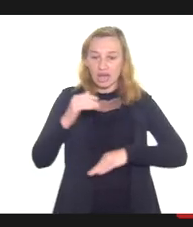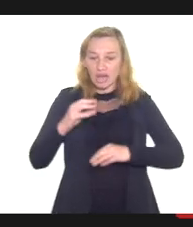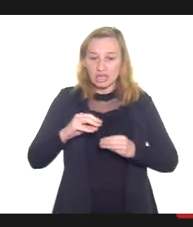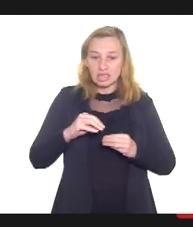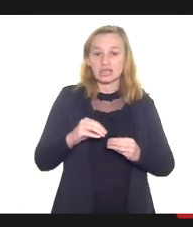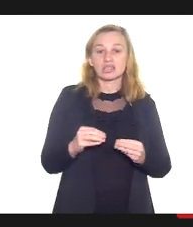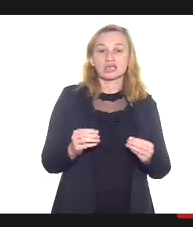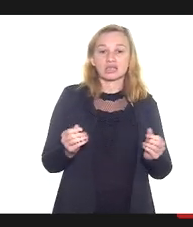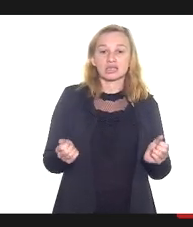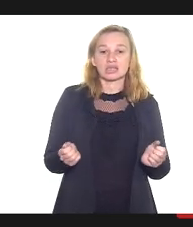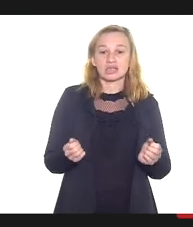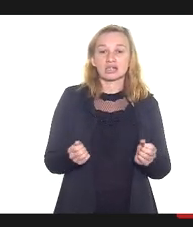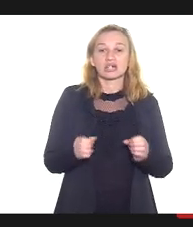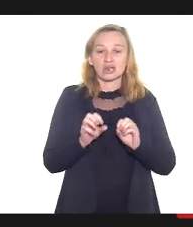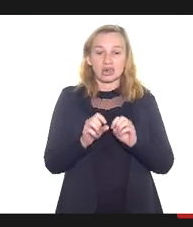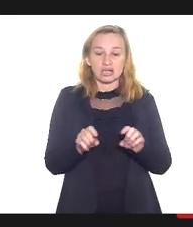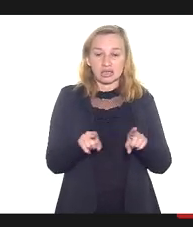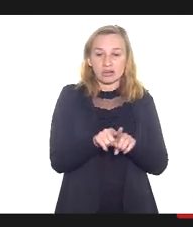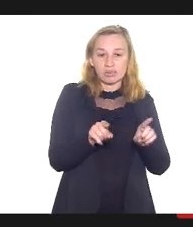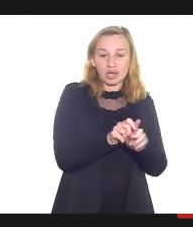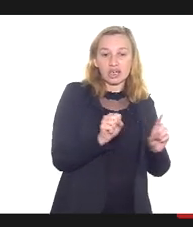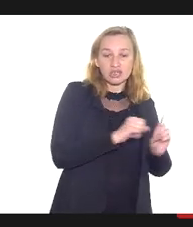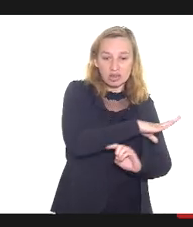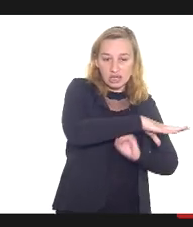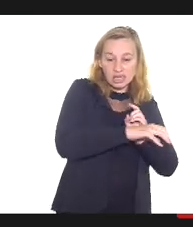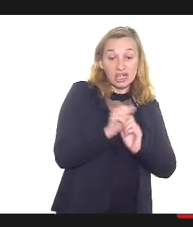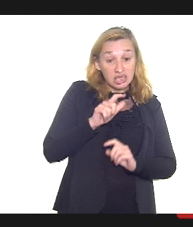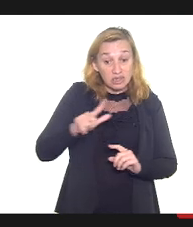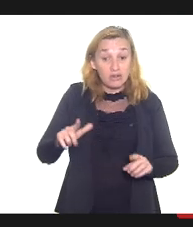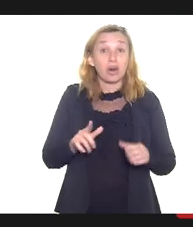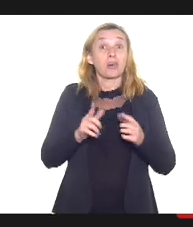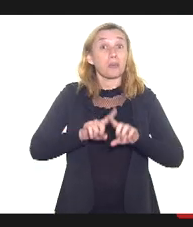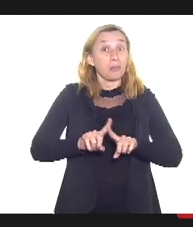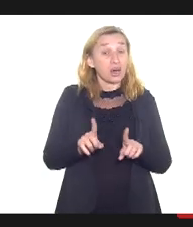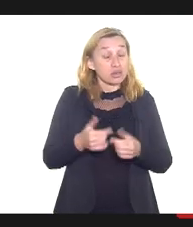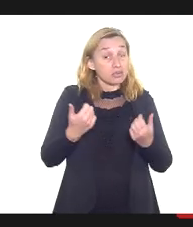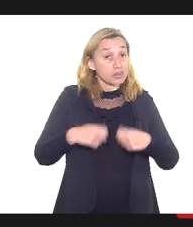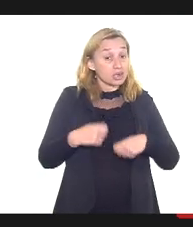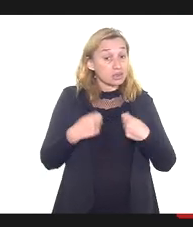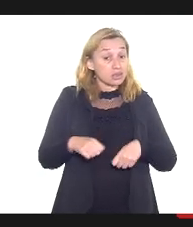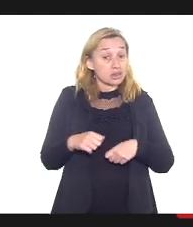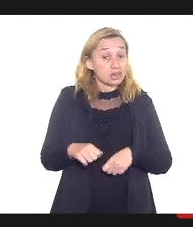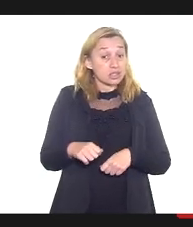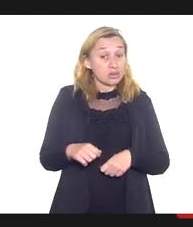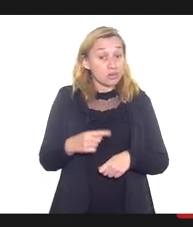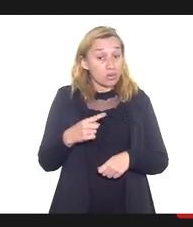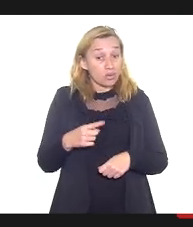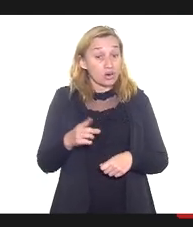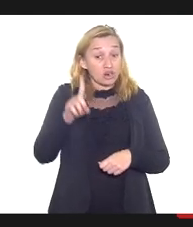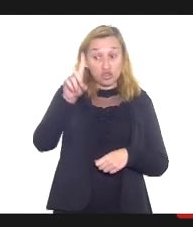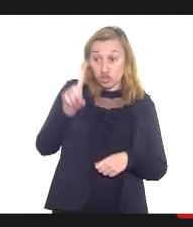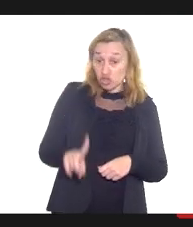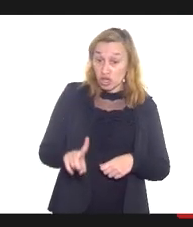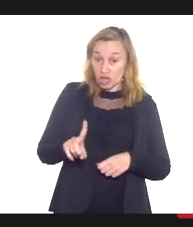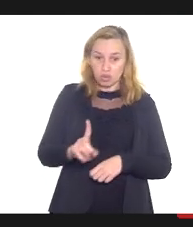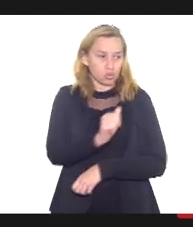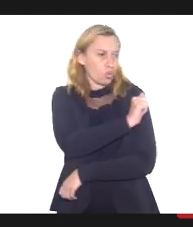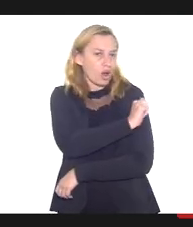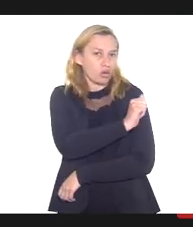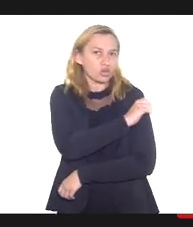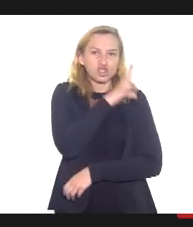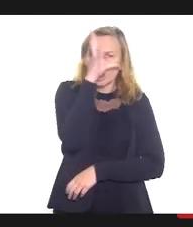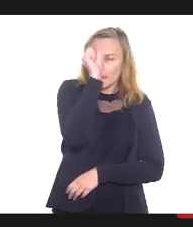como com a sociedade civil. Tá? É preciso assegurar o direito do estudante de aprender todas